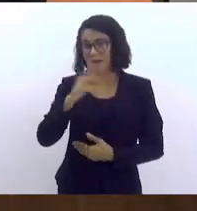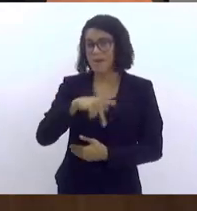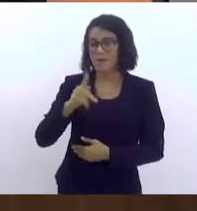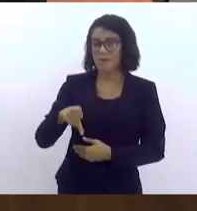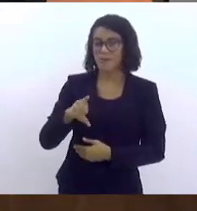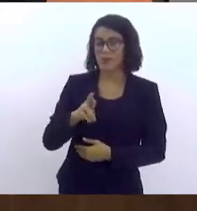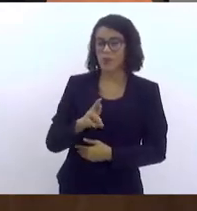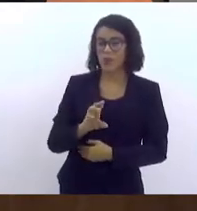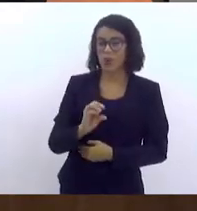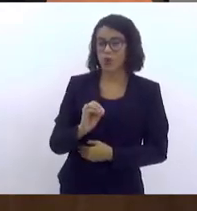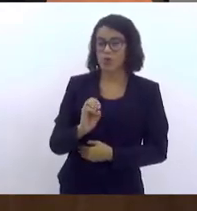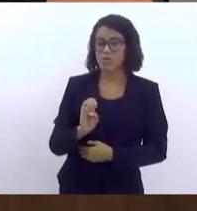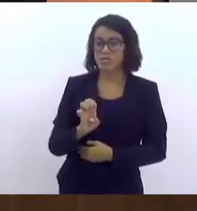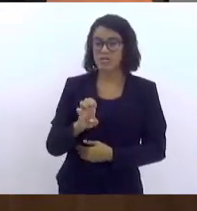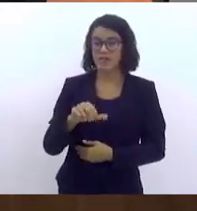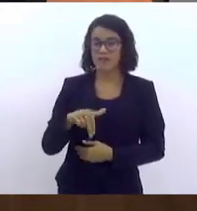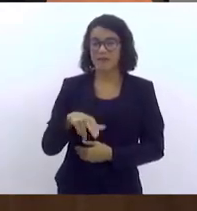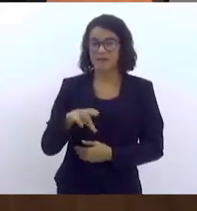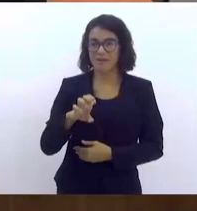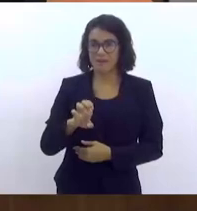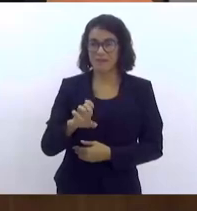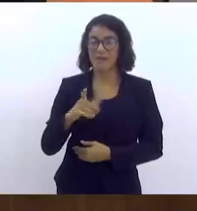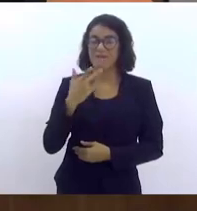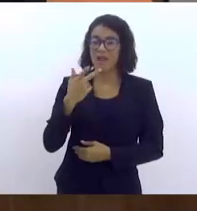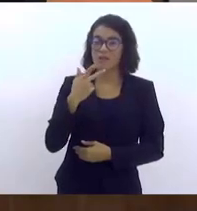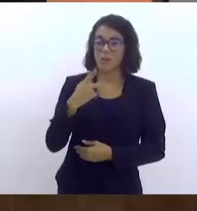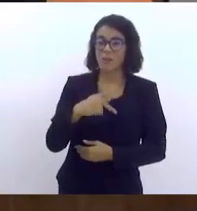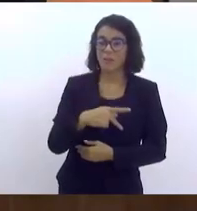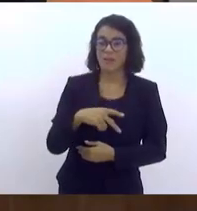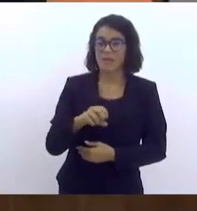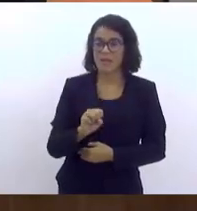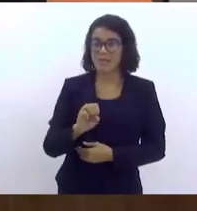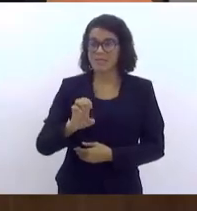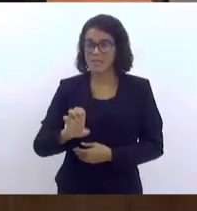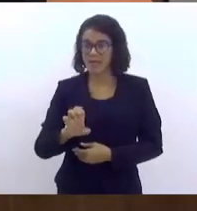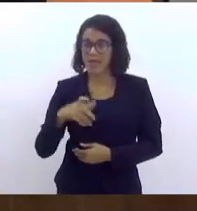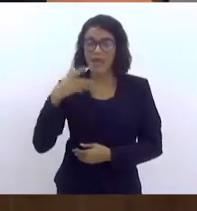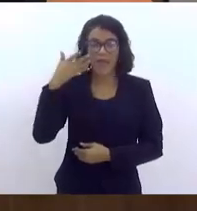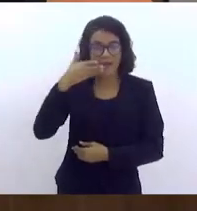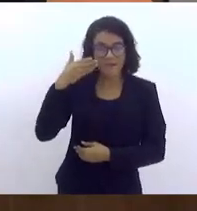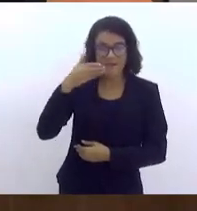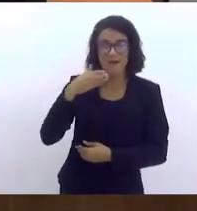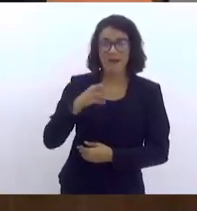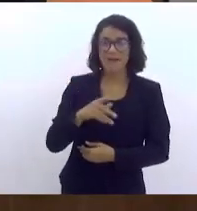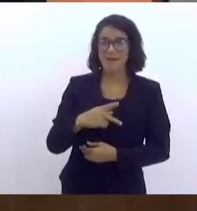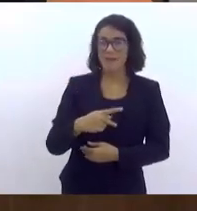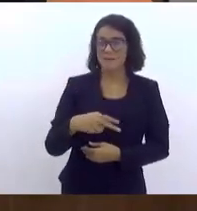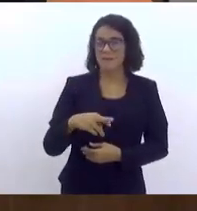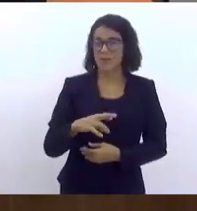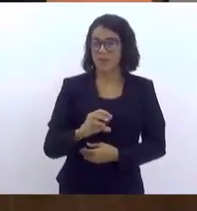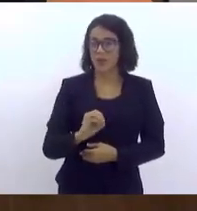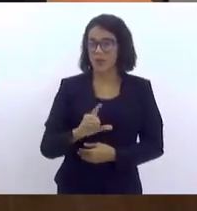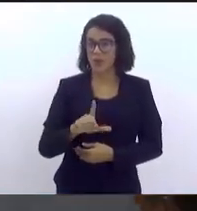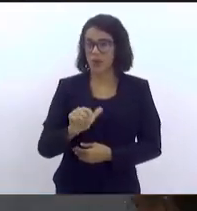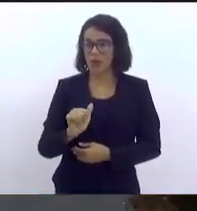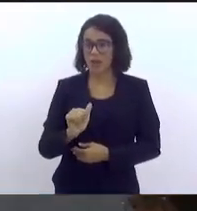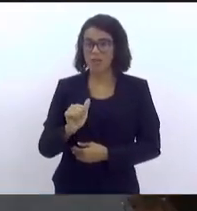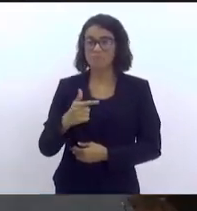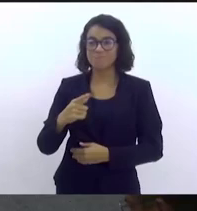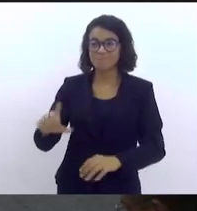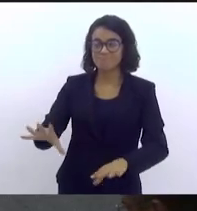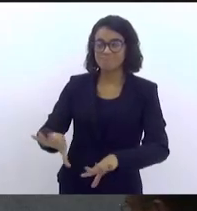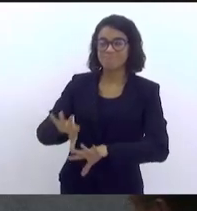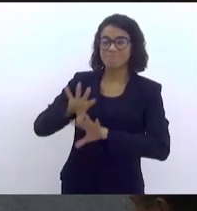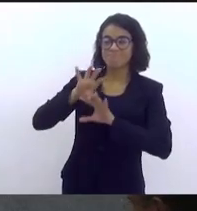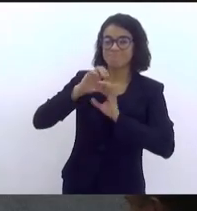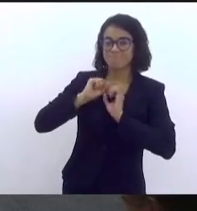Rosiane por ter mencionado PSE eu para mim também a falar da Pérola que nos dá luz e nos inspira